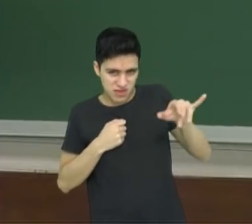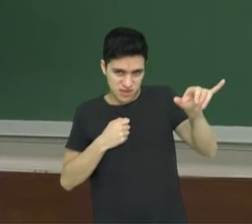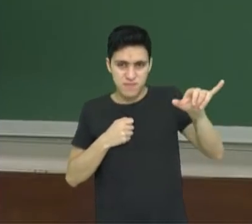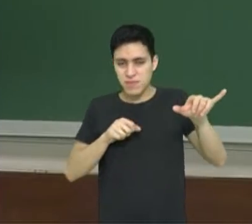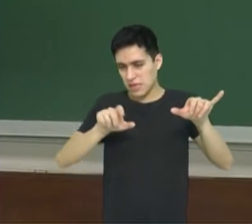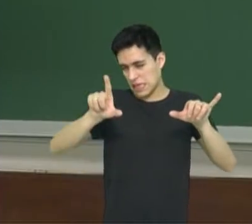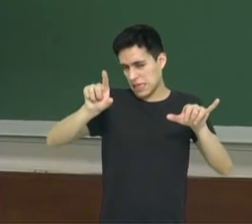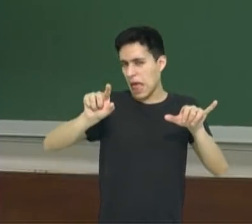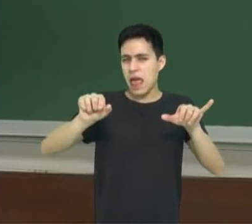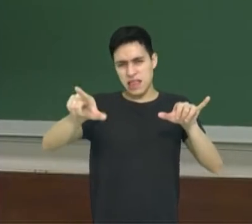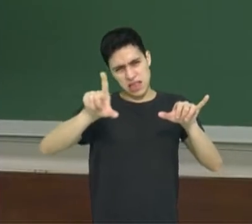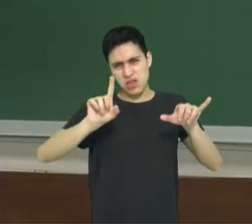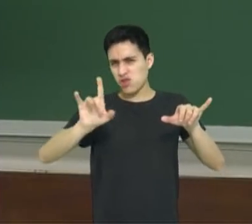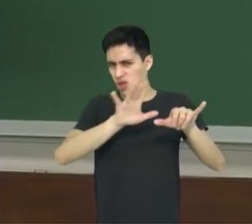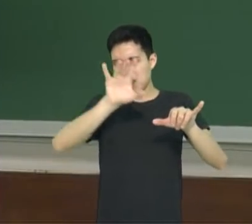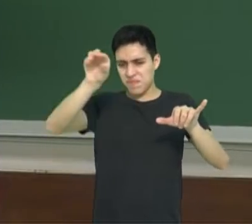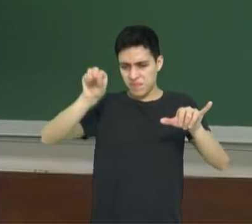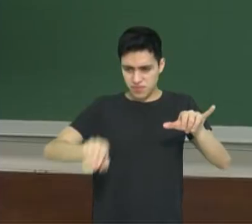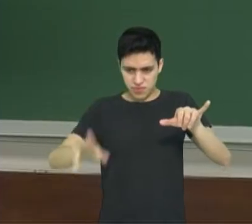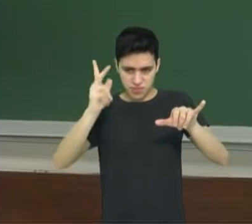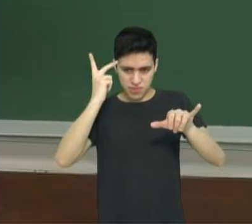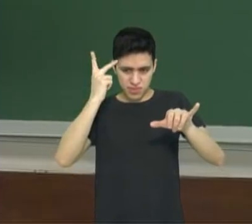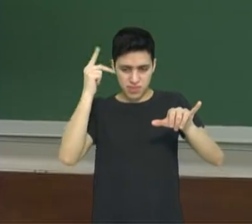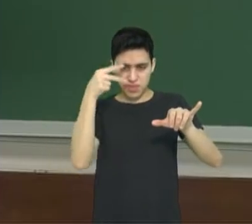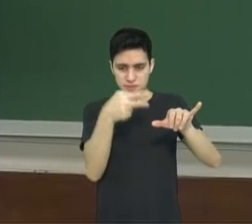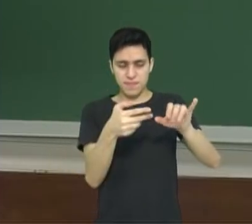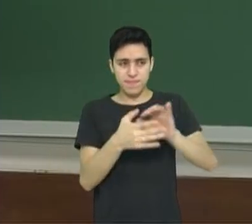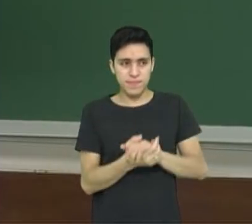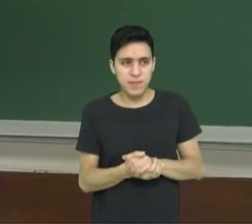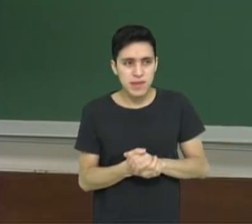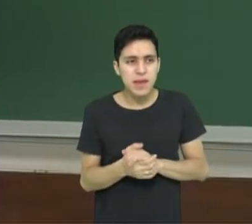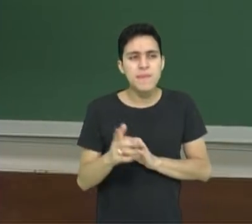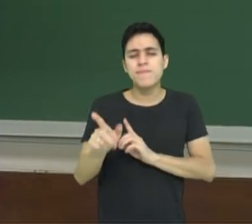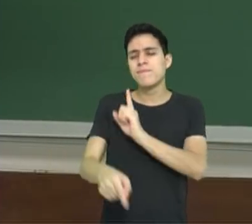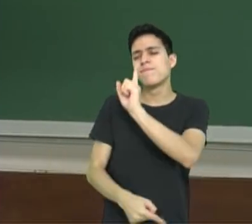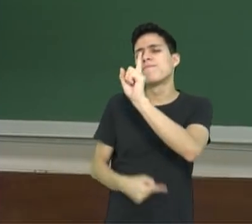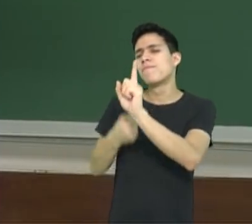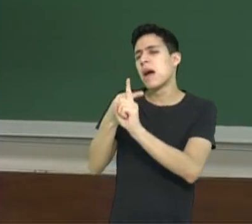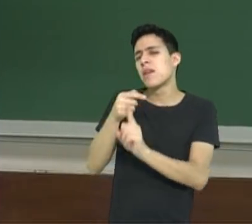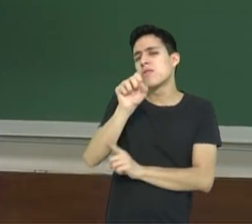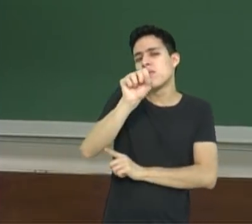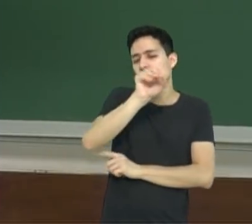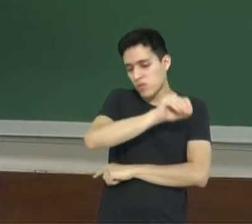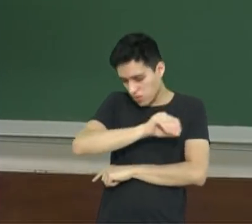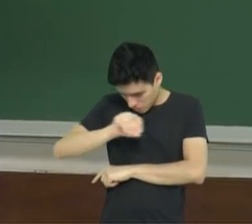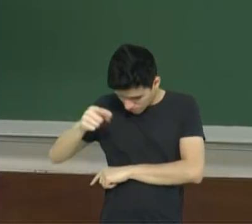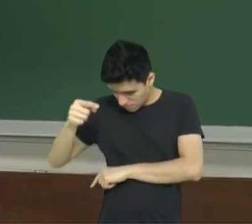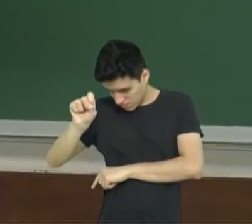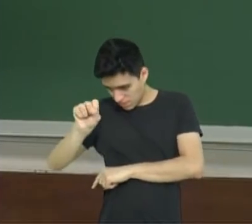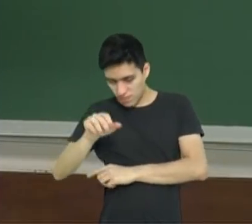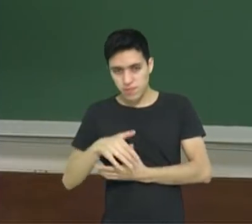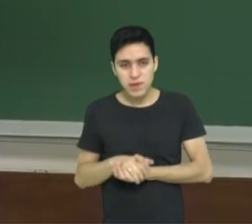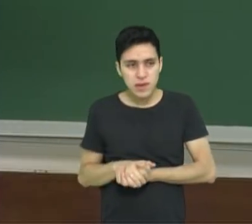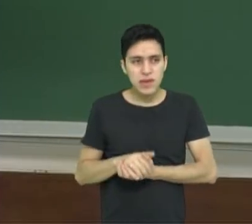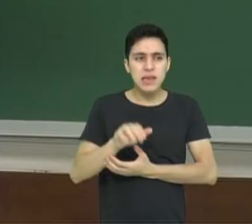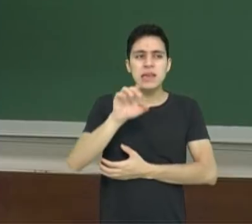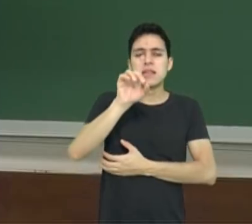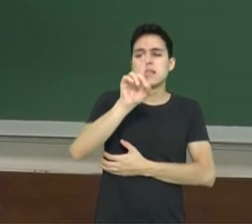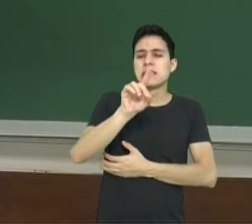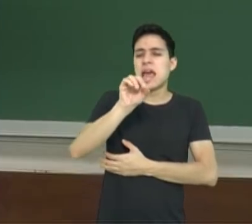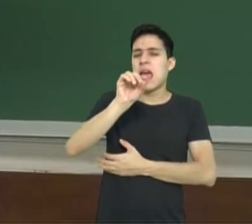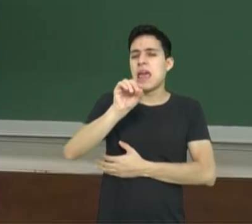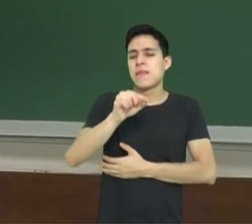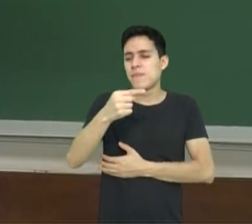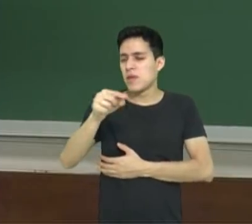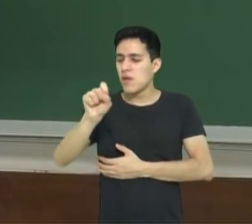porque ele já estava lá do outro lado. Esse mais 8 passa menos 8. 10 tira 8,